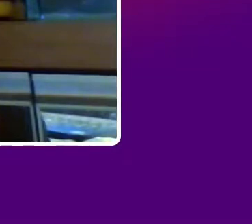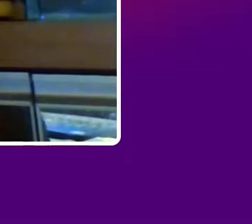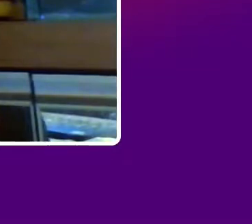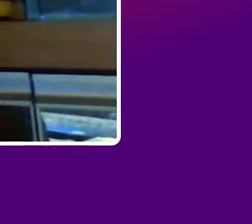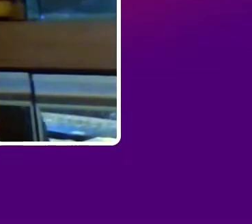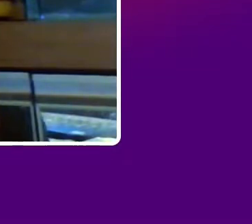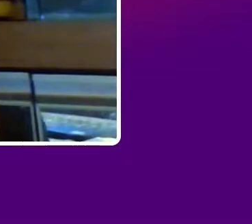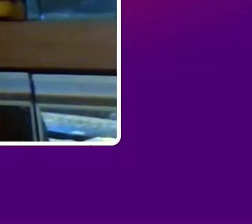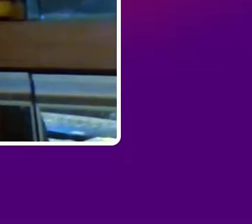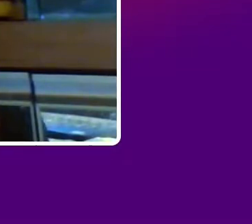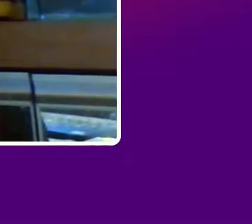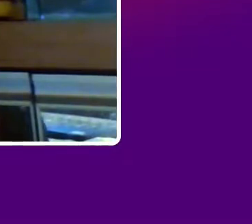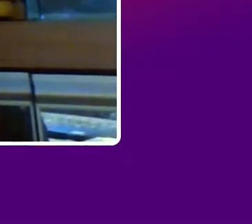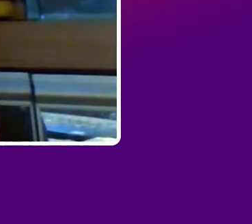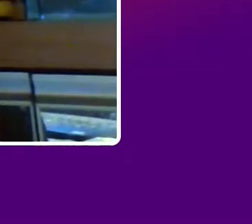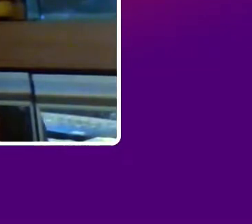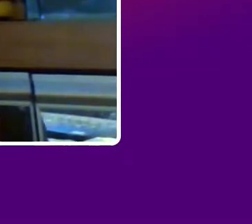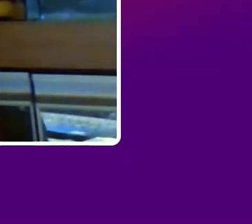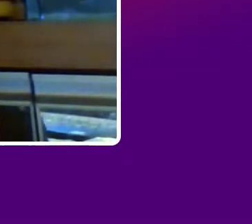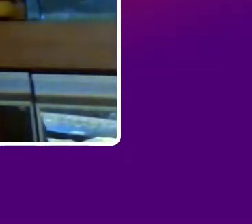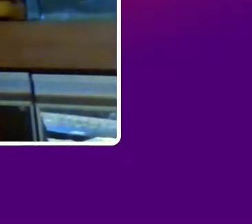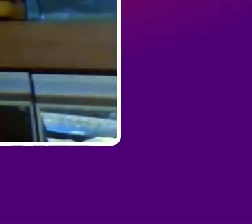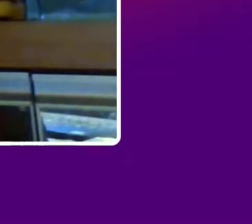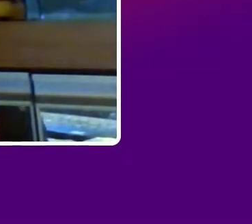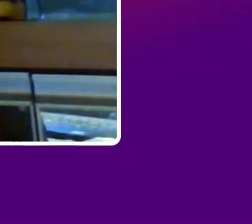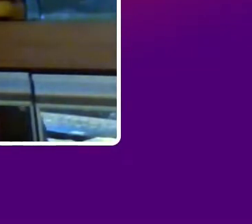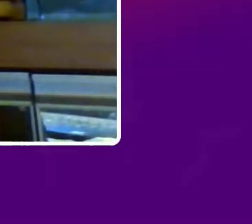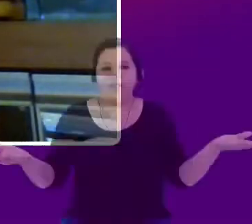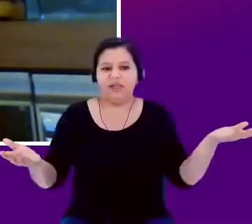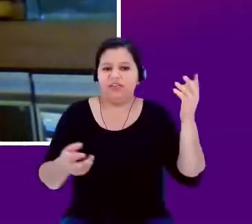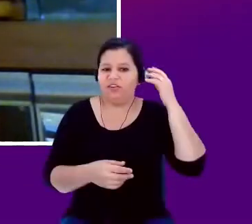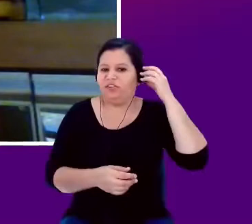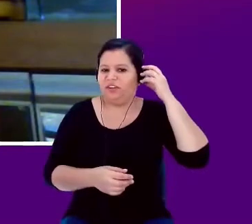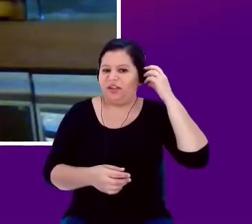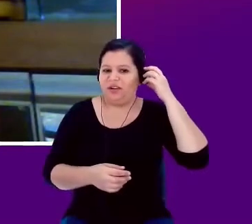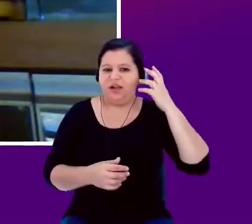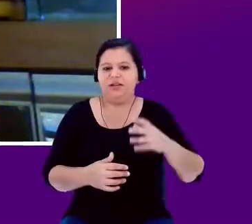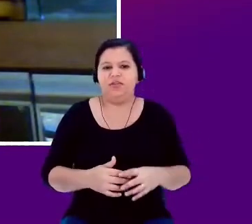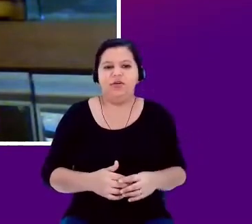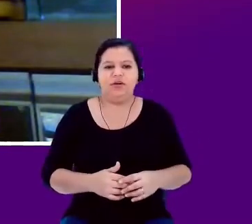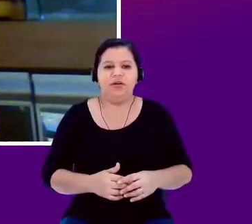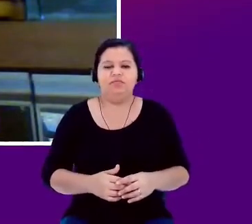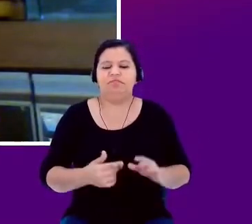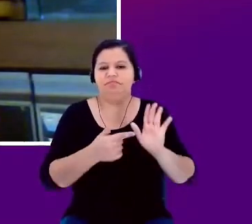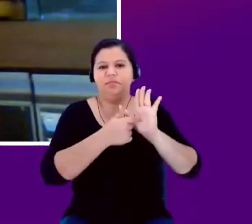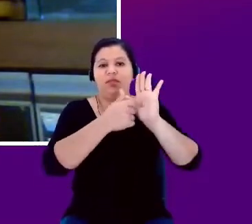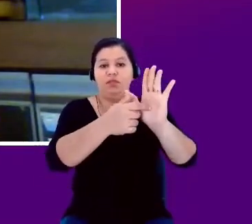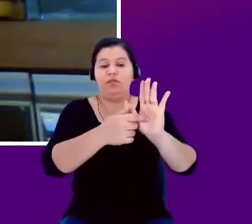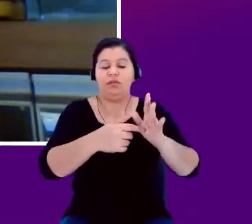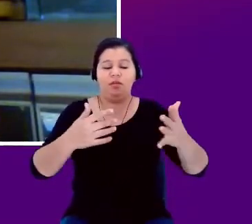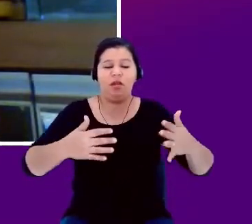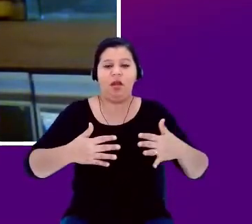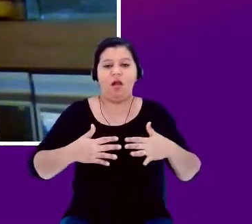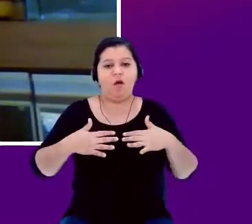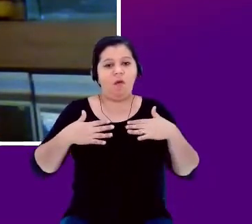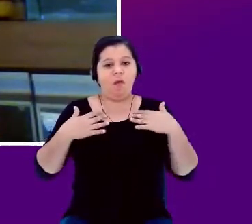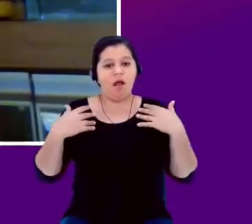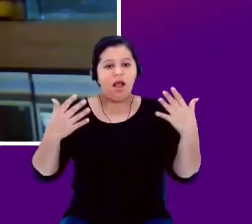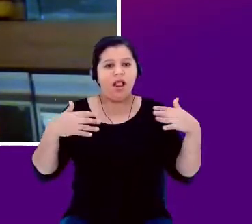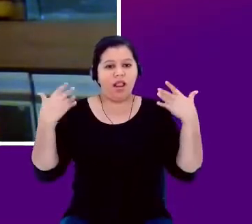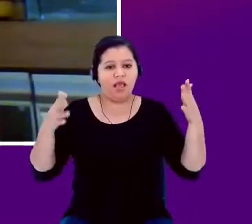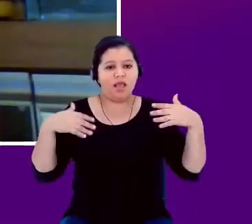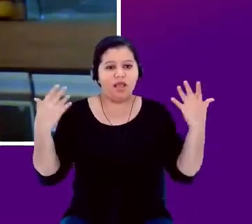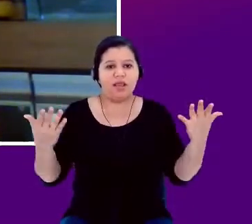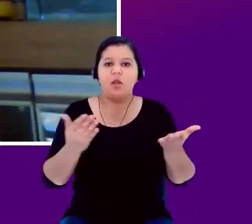Bom dia a todos. Inicialmente, eu gostaria de manifestar minha honra e alegria em mediar o painel